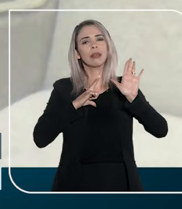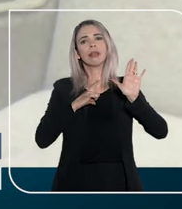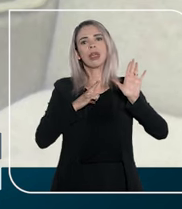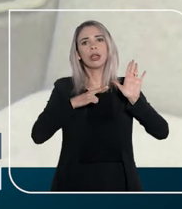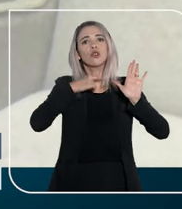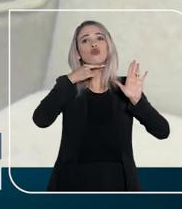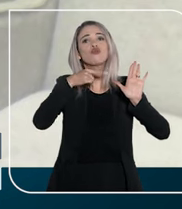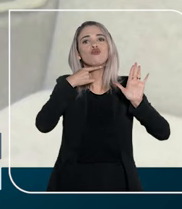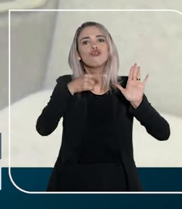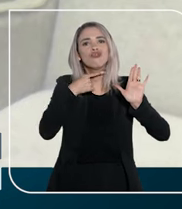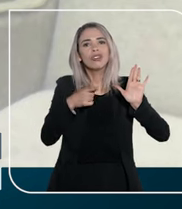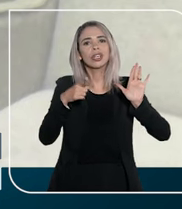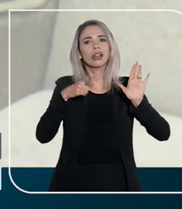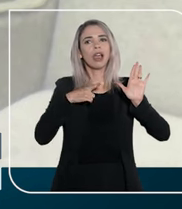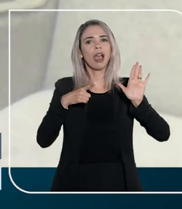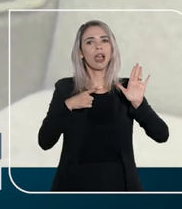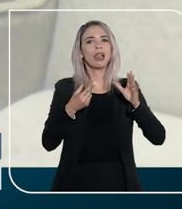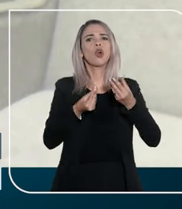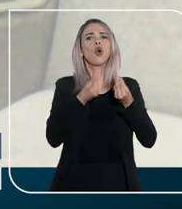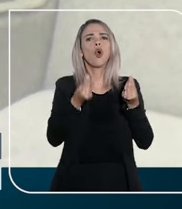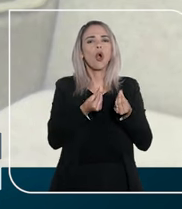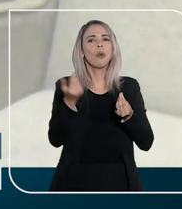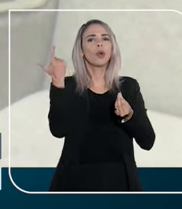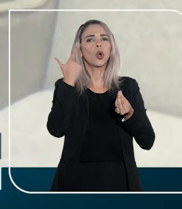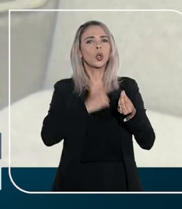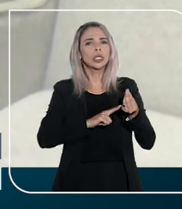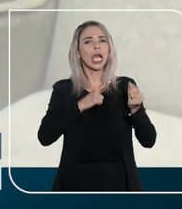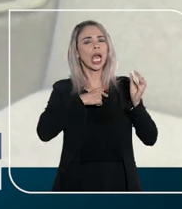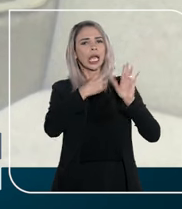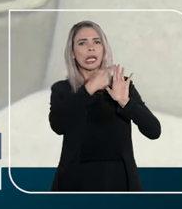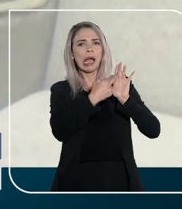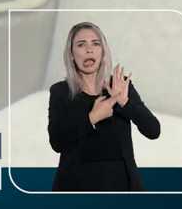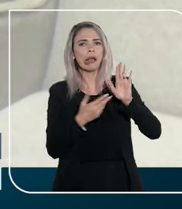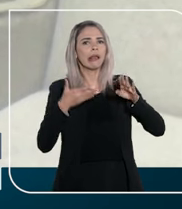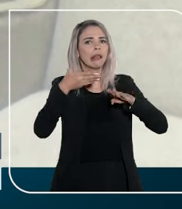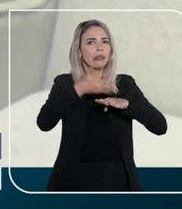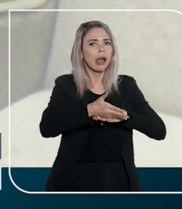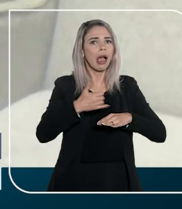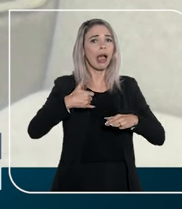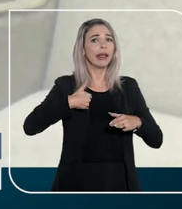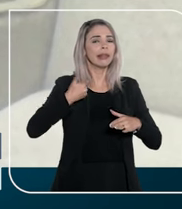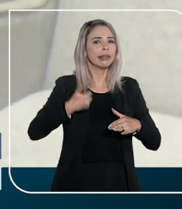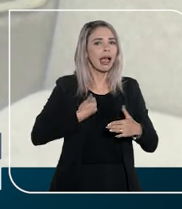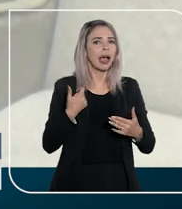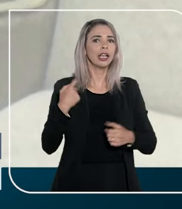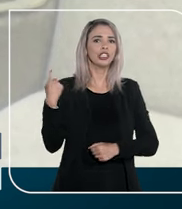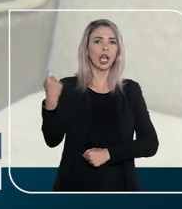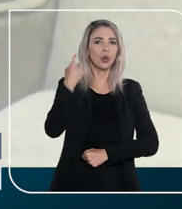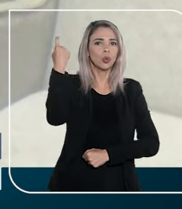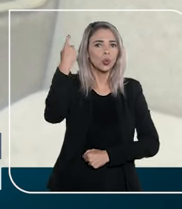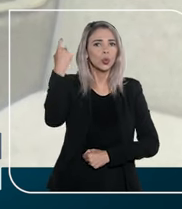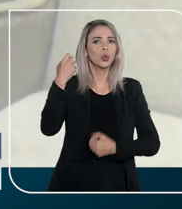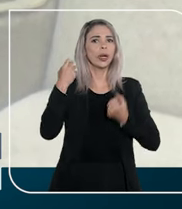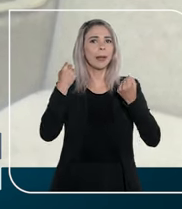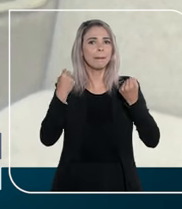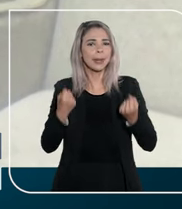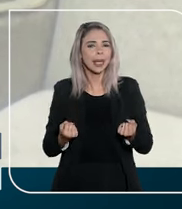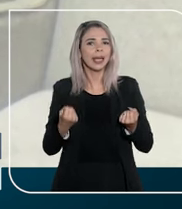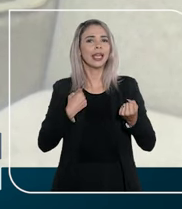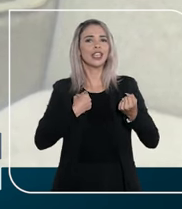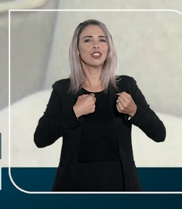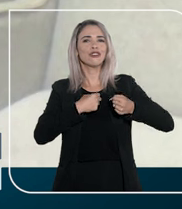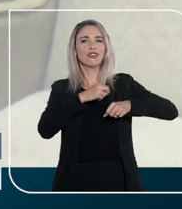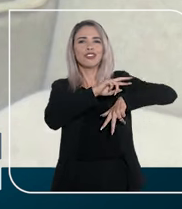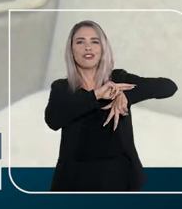requisitos de acesso aos cargos públicos que estão previstos no edital, como idade mínima, altura, peso, questões de